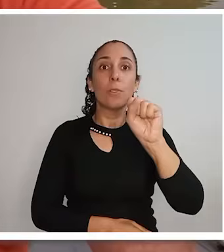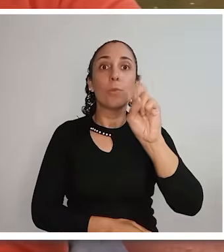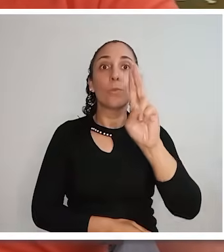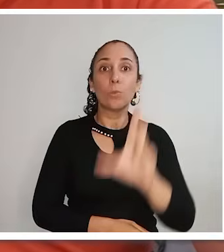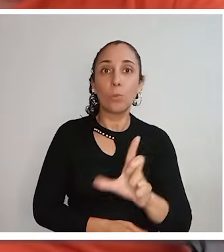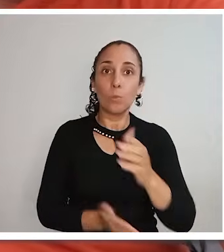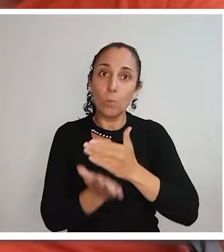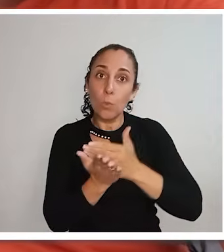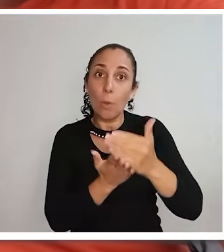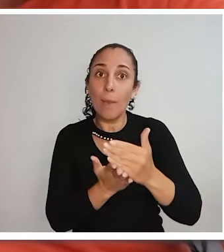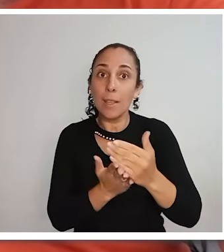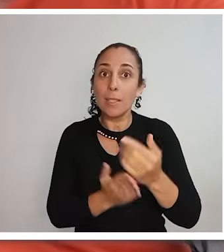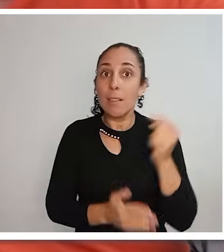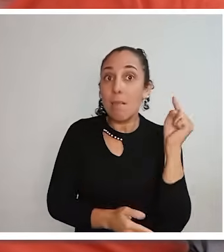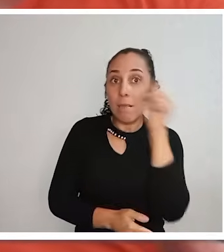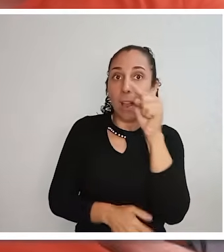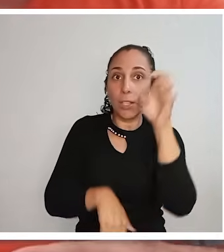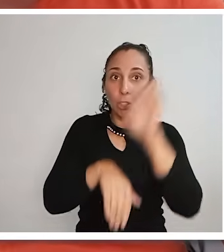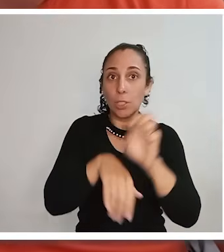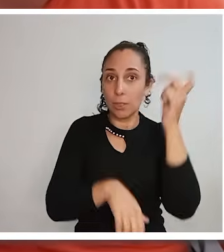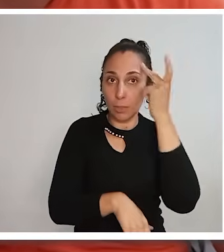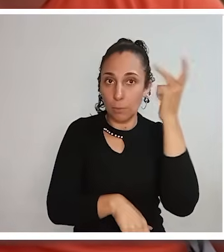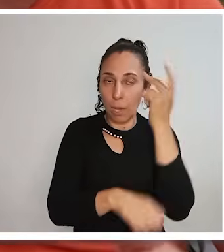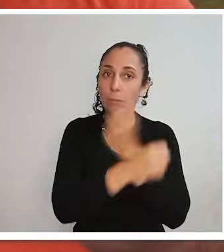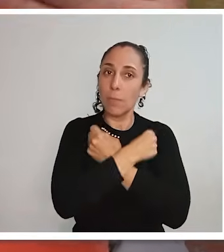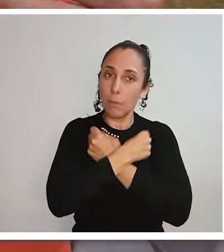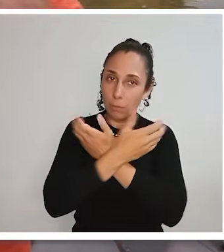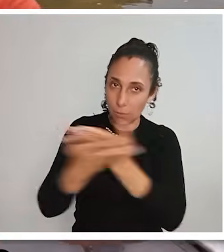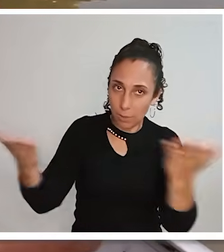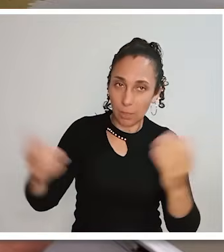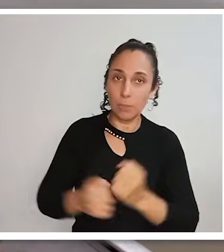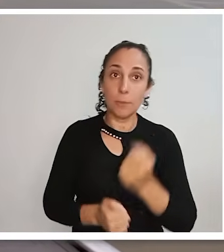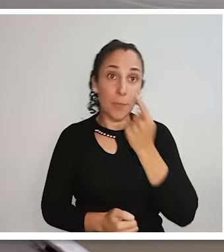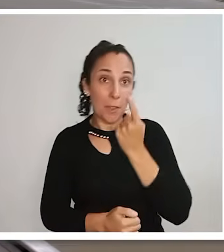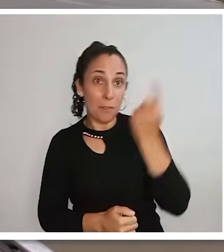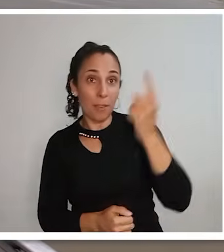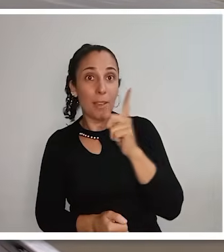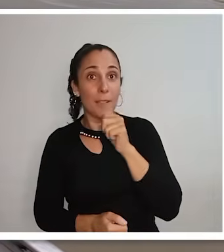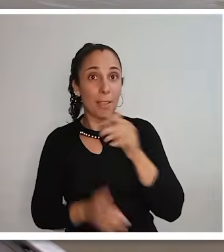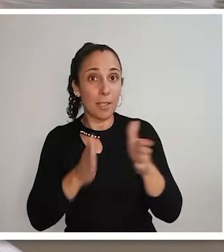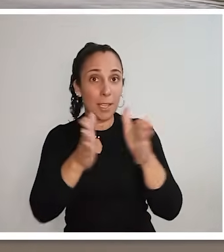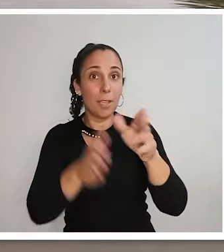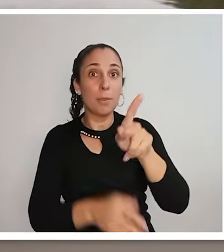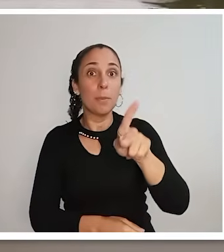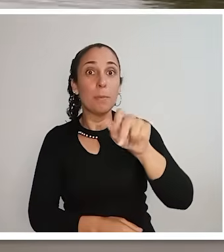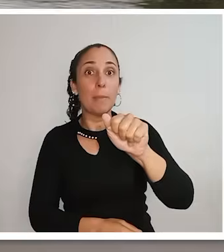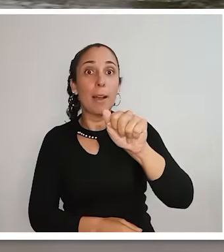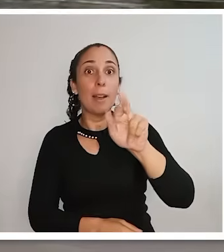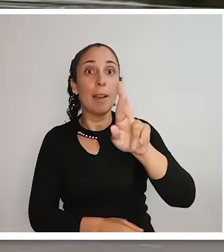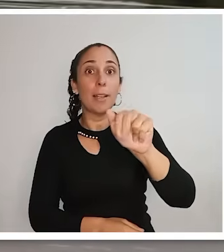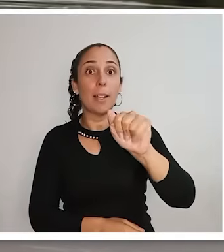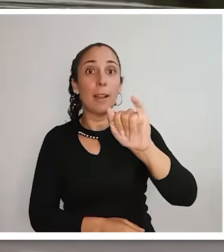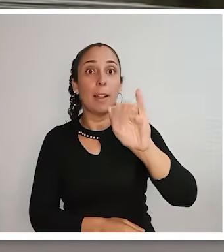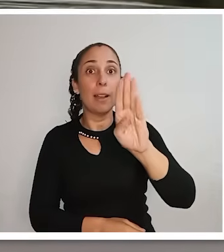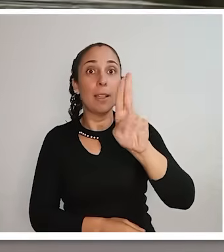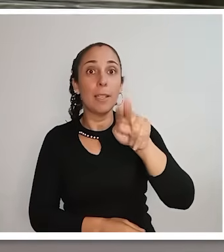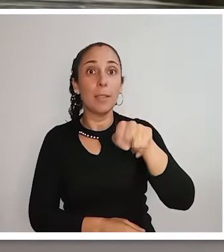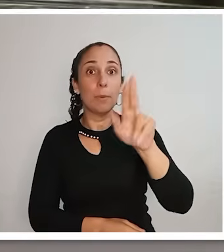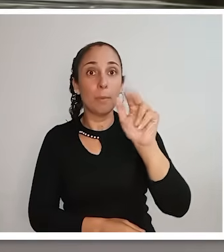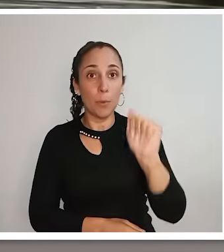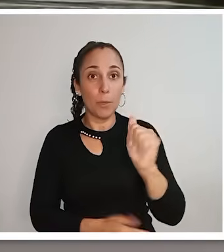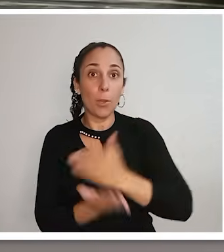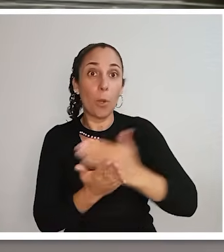está chegando o Rio Paraíba do Sul, que nasce lá no estado de São Paulo. Grande abraço para meus amigos de São Paulo. Aqui do meu lado está chegando o